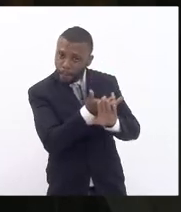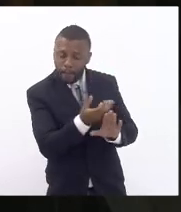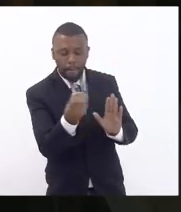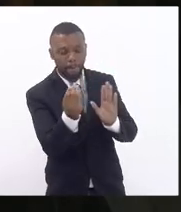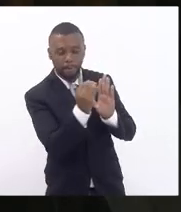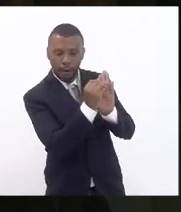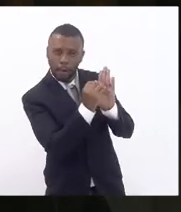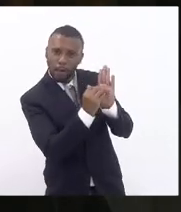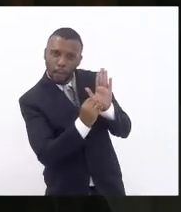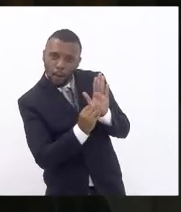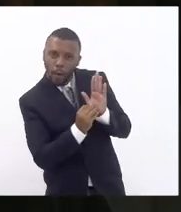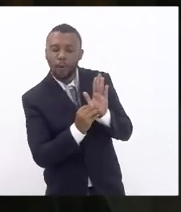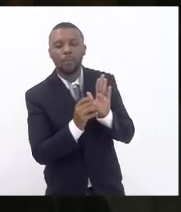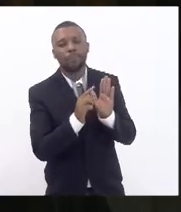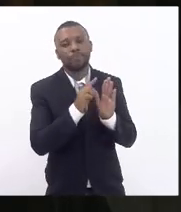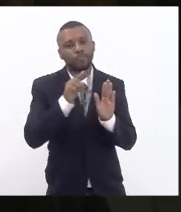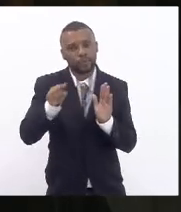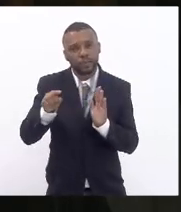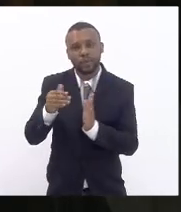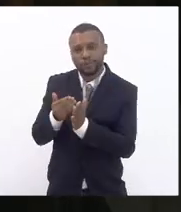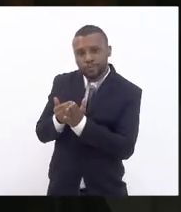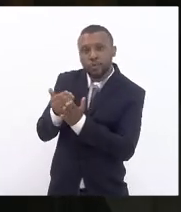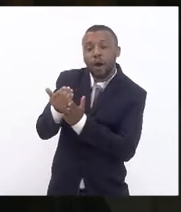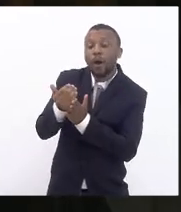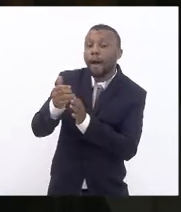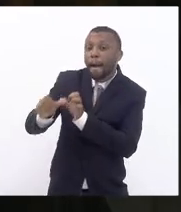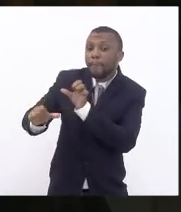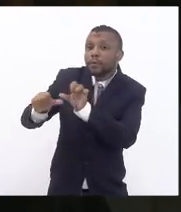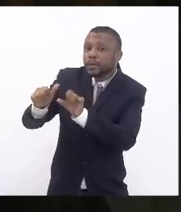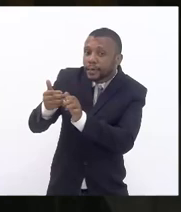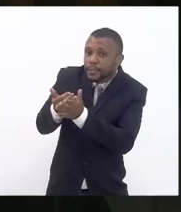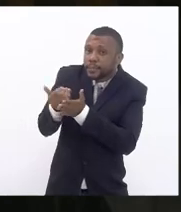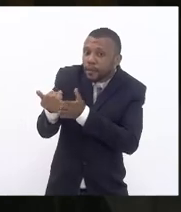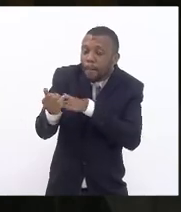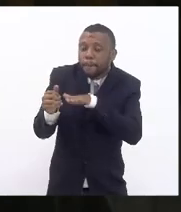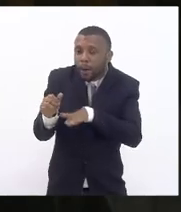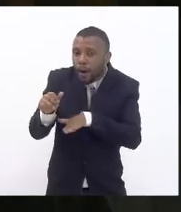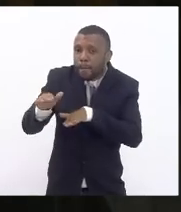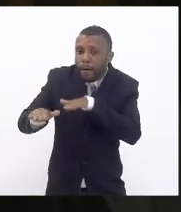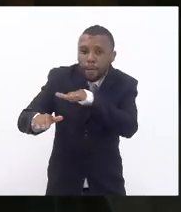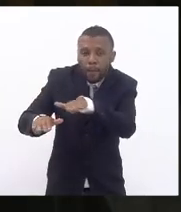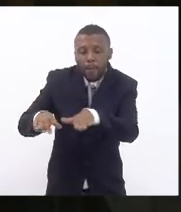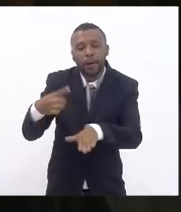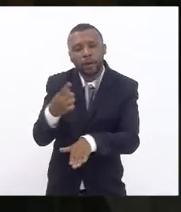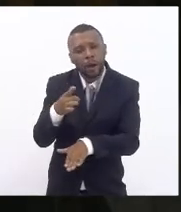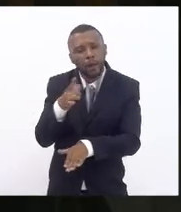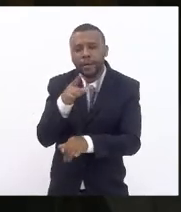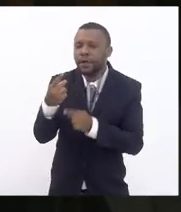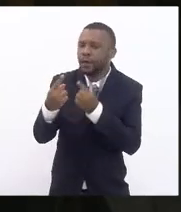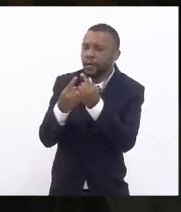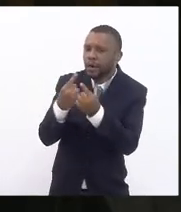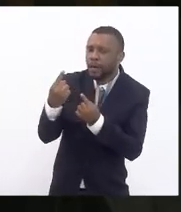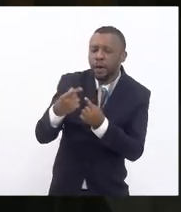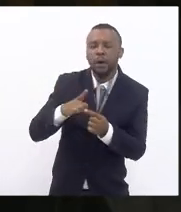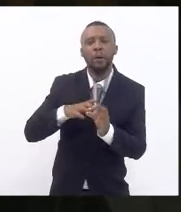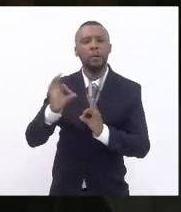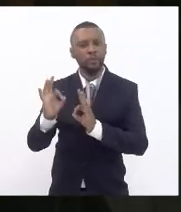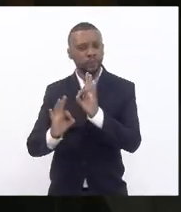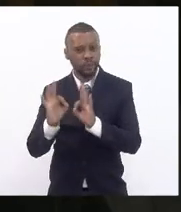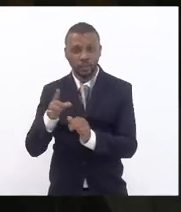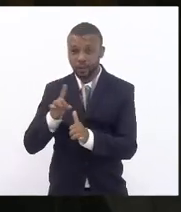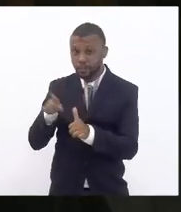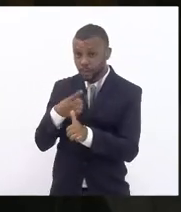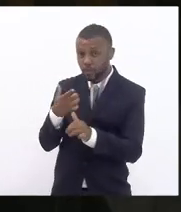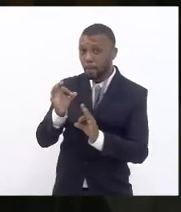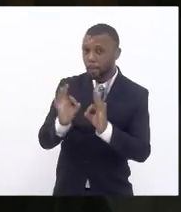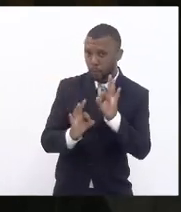uma mudança inicial que não seja radical, para que possa haver diálogo, para que possa haver planejamento. Então, esse é o primeiro ponto que eu queria trazer aqui